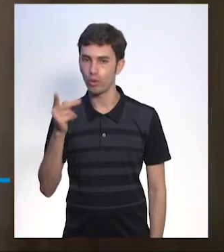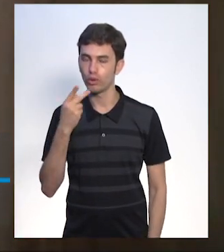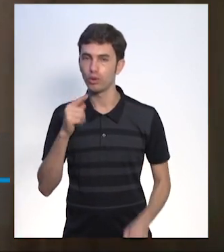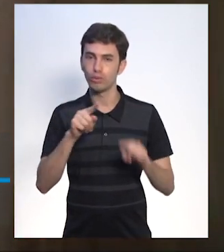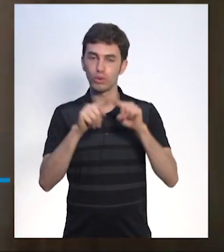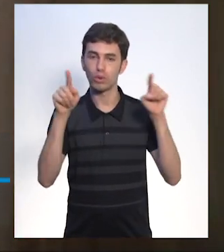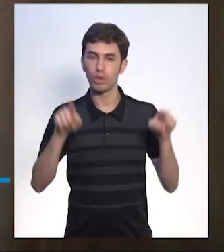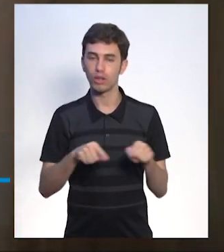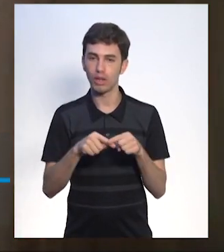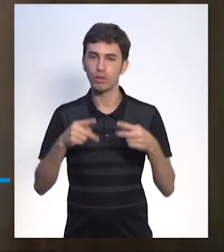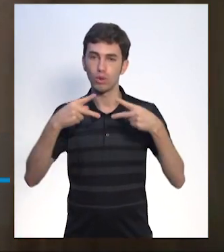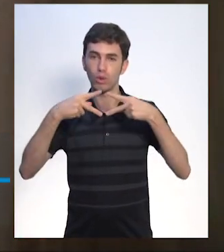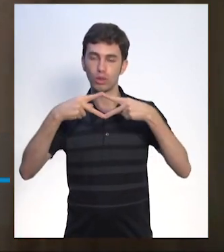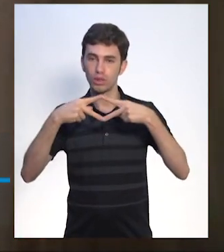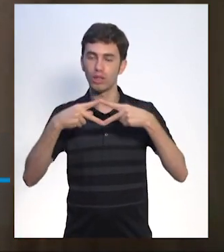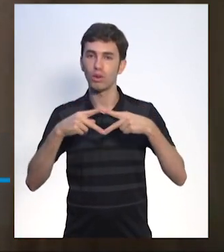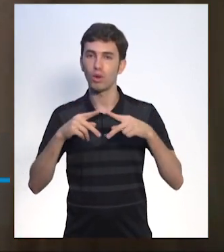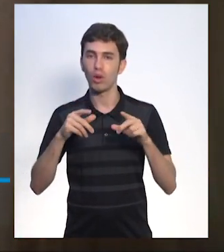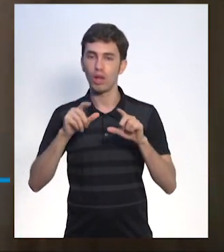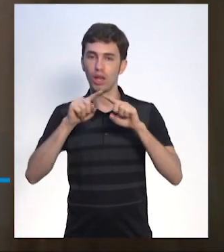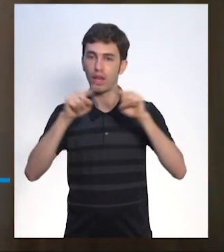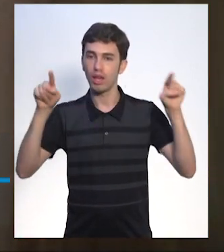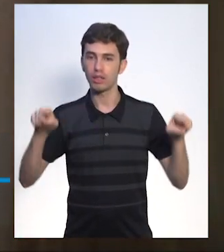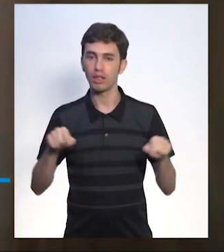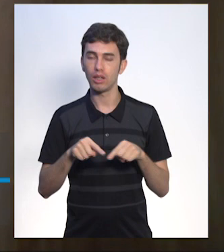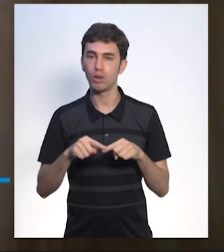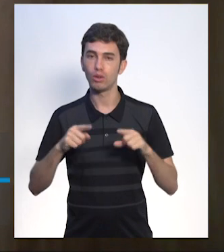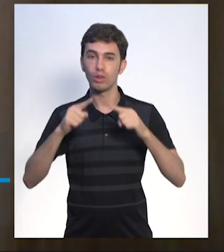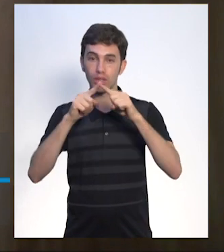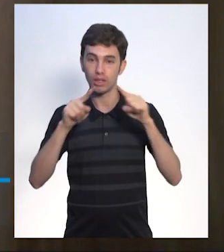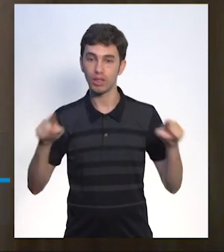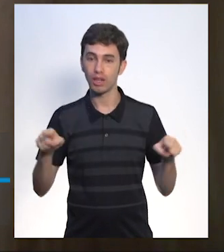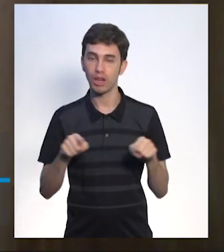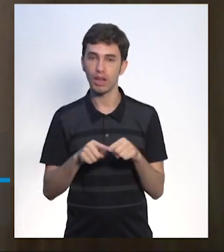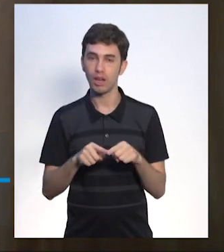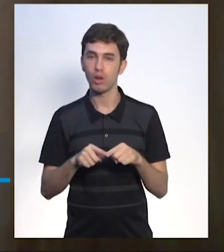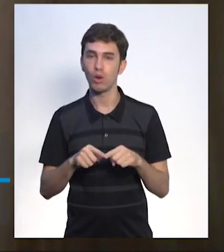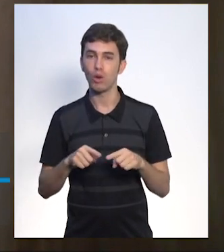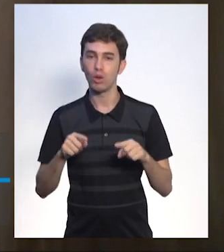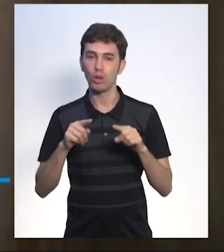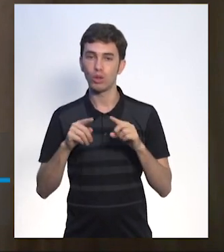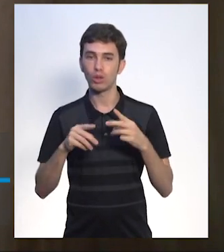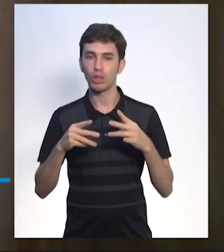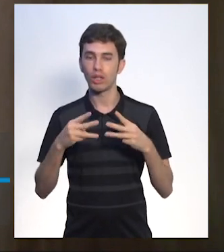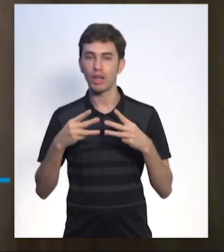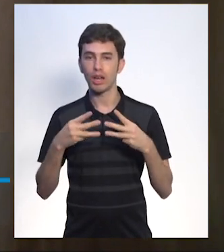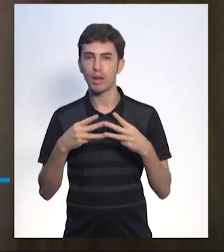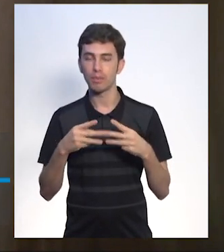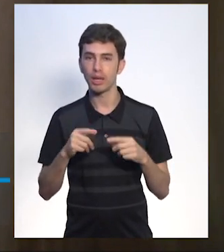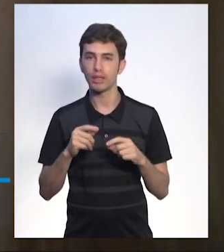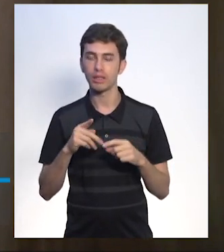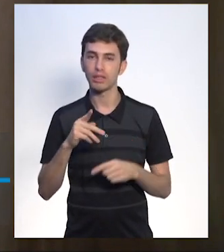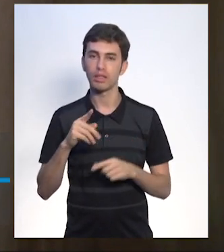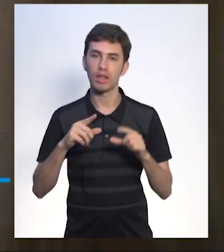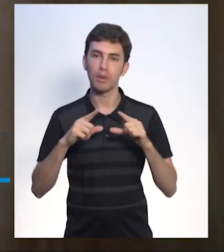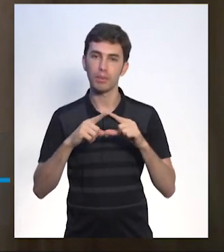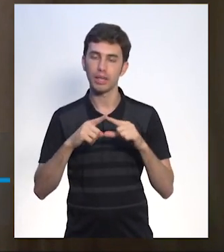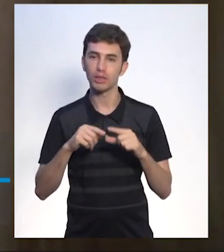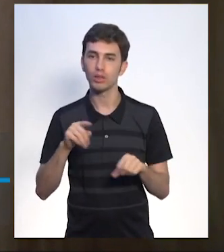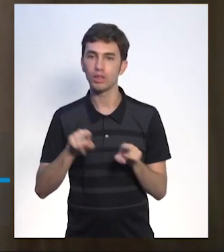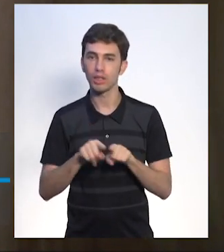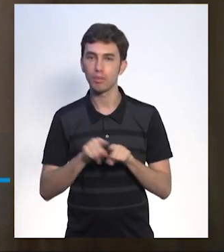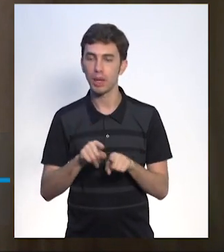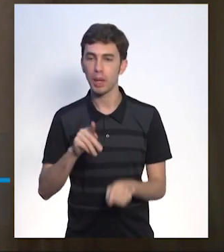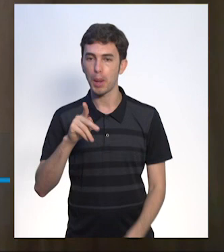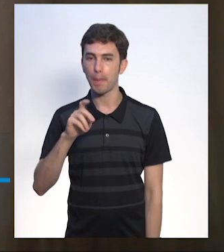quadrado, losango, retângulo, triângulo, trapézio, pentágono. Aham. A galerinha